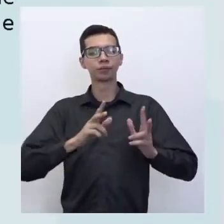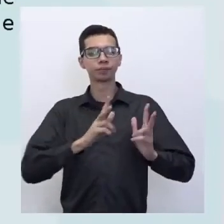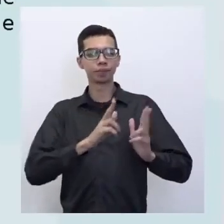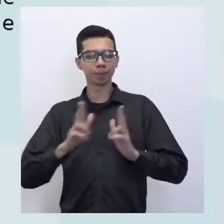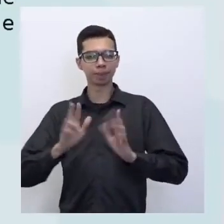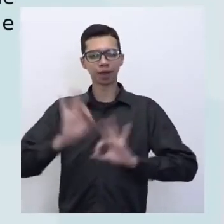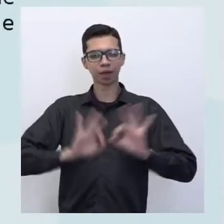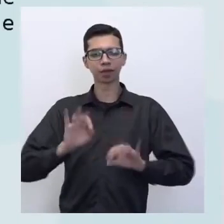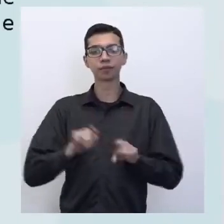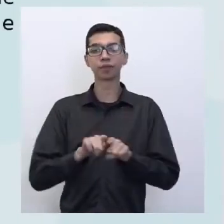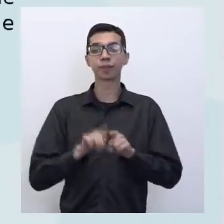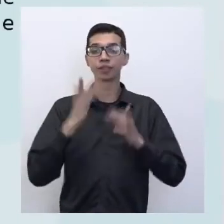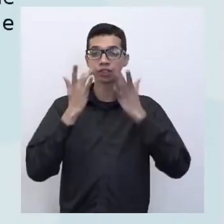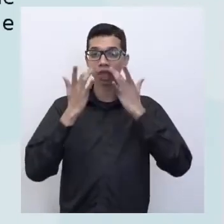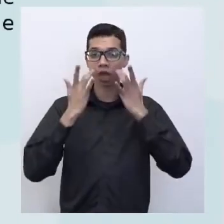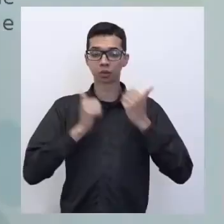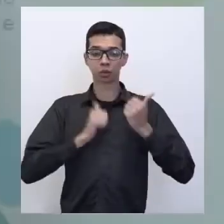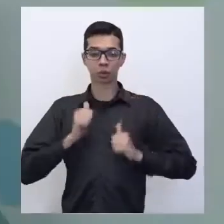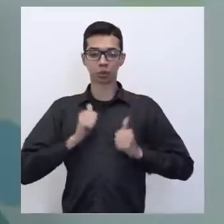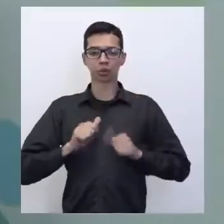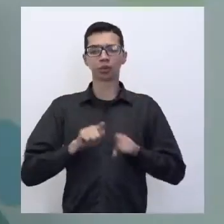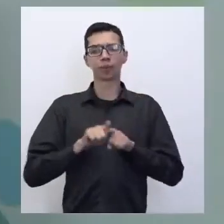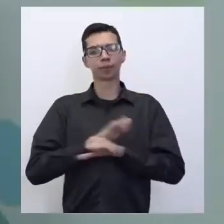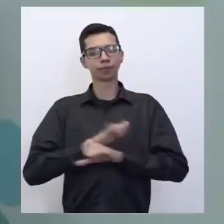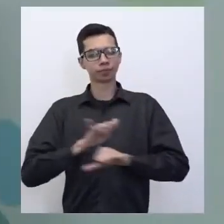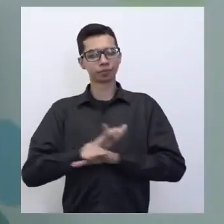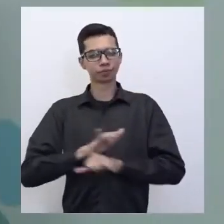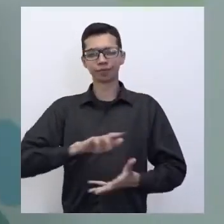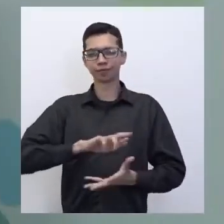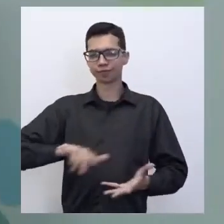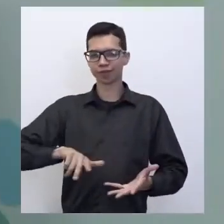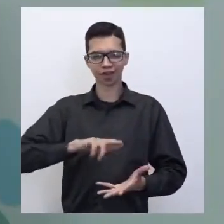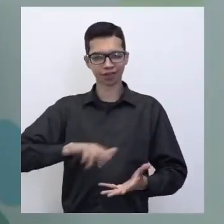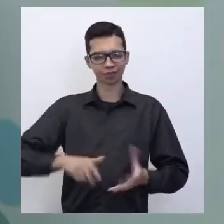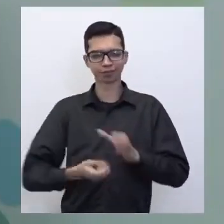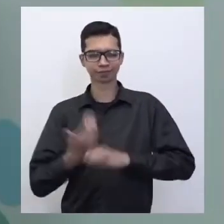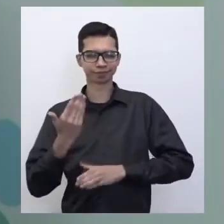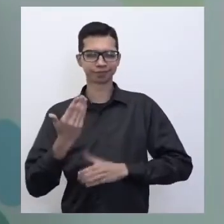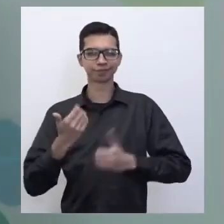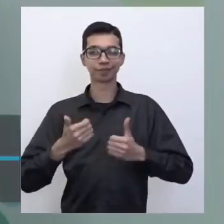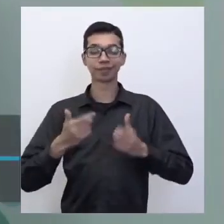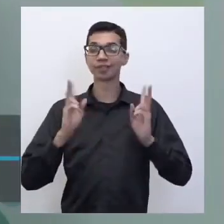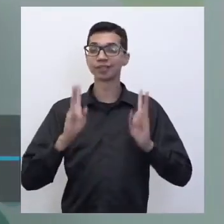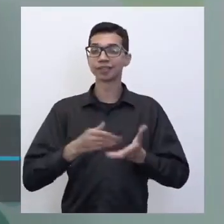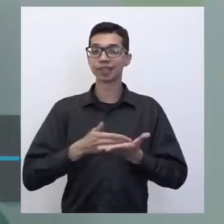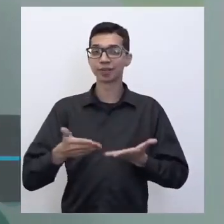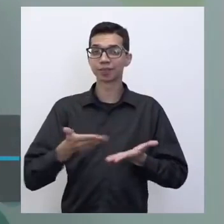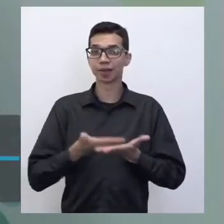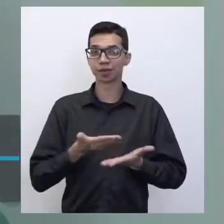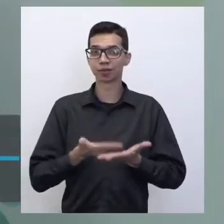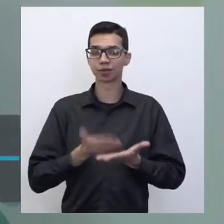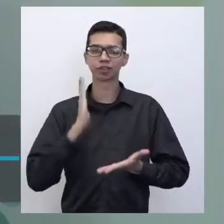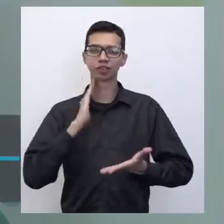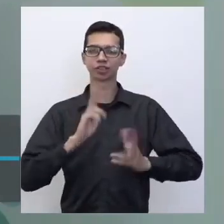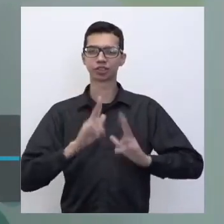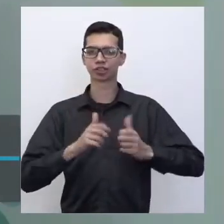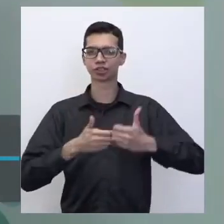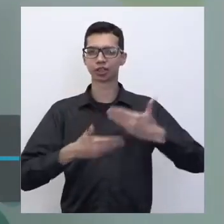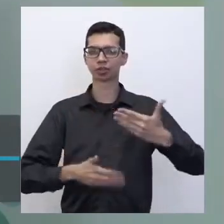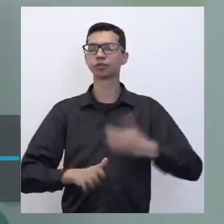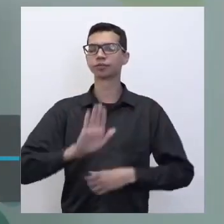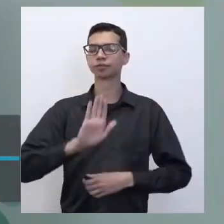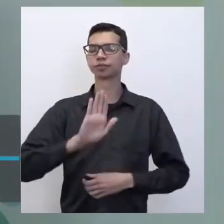profissional em teatro. Então, eu sempre começo a nossa aula com um chat. Então, bom, primeiro antes a